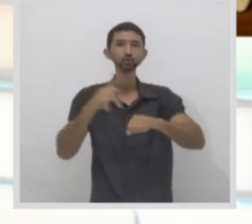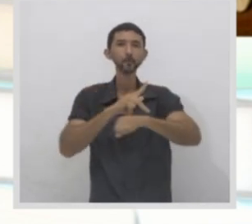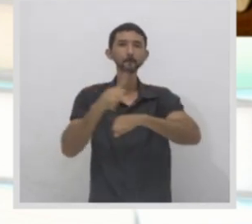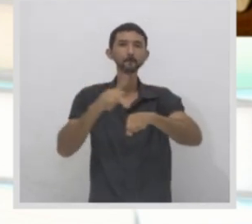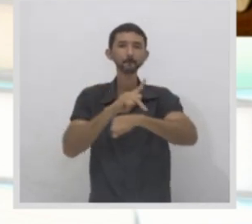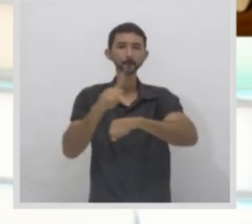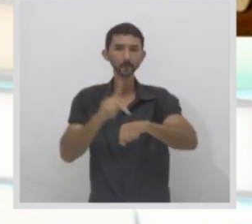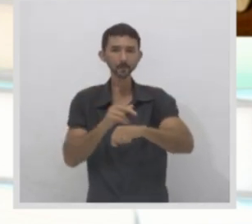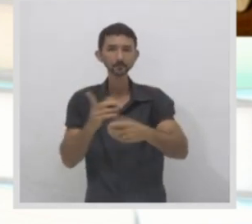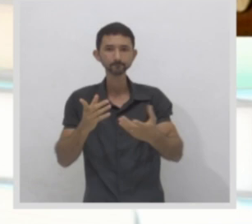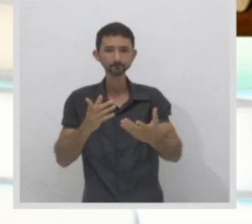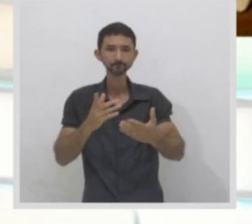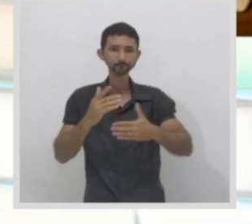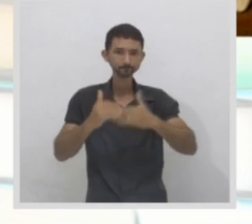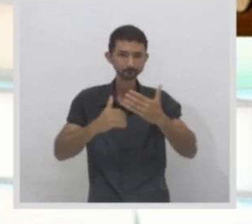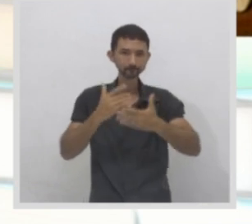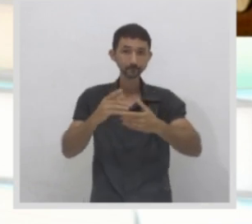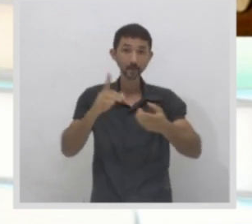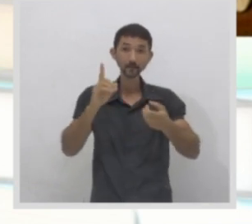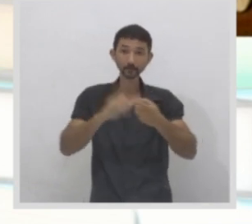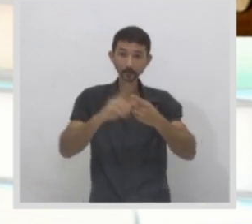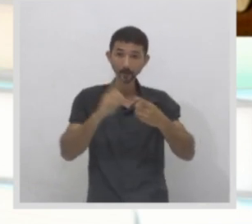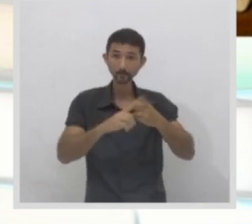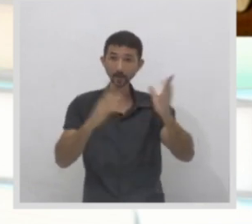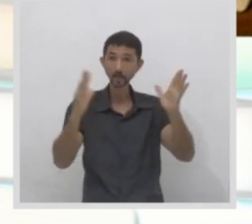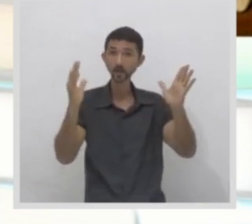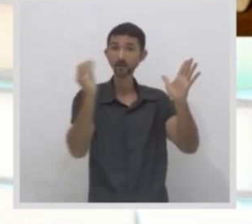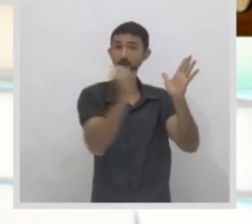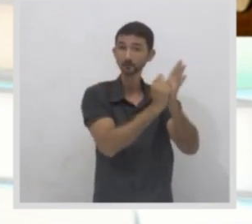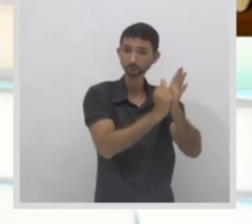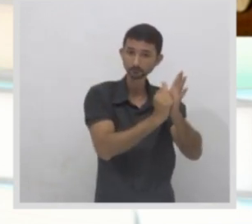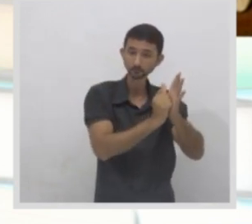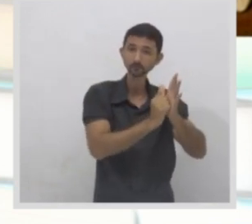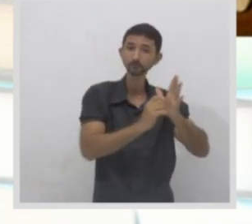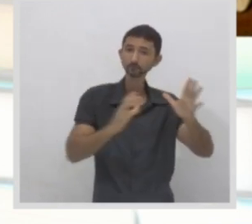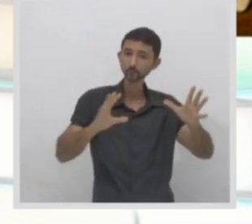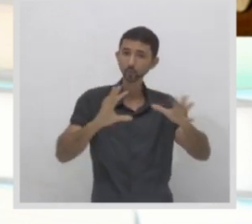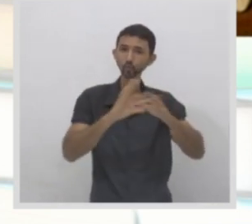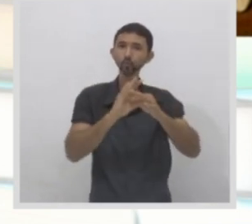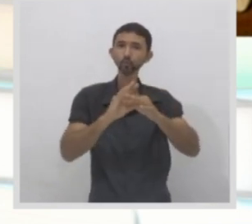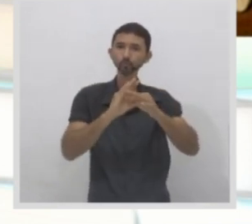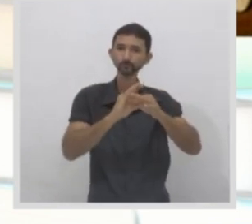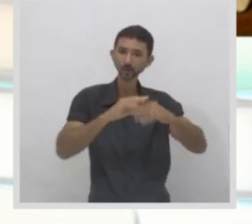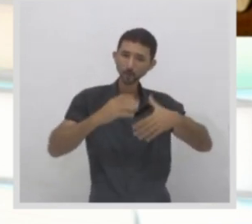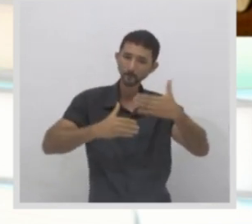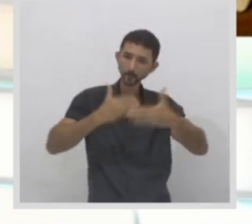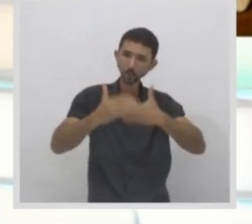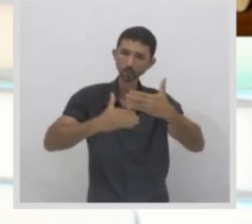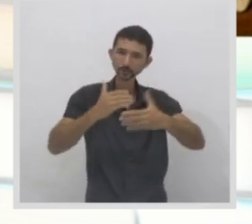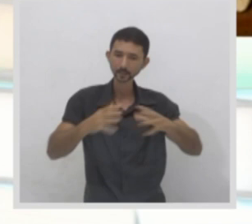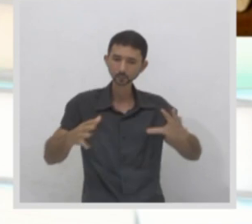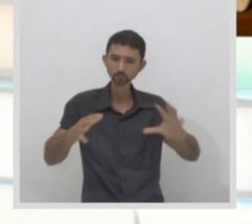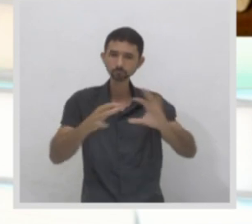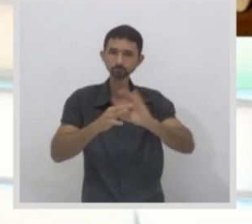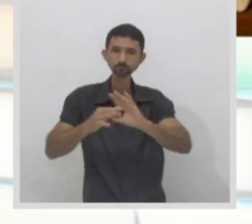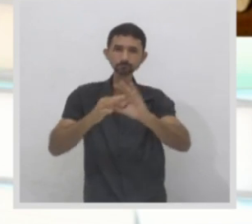suas colônias também por conseguinte vão se unir. Né? Esse processo de União Ibérica,